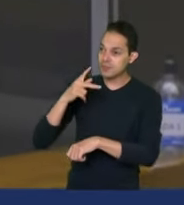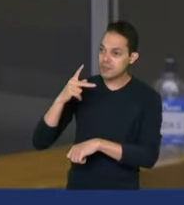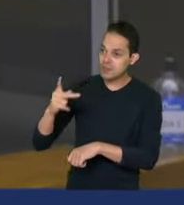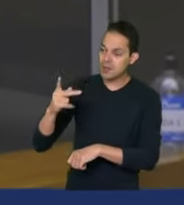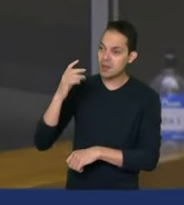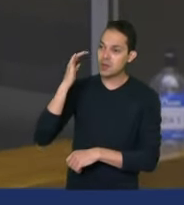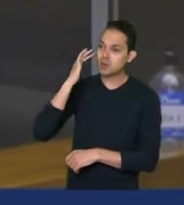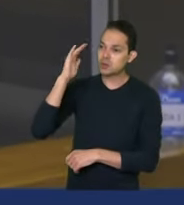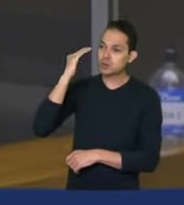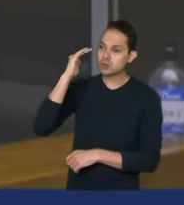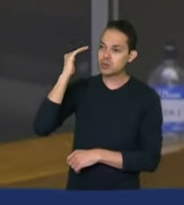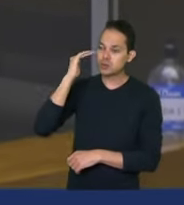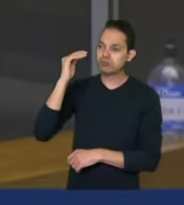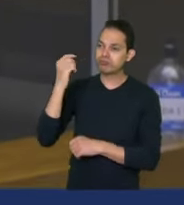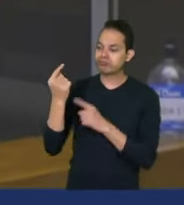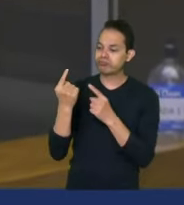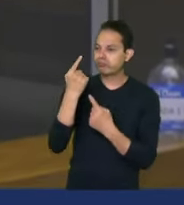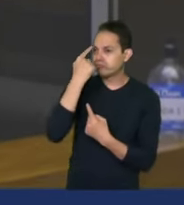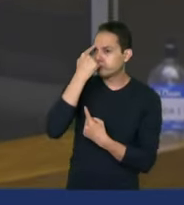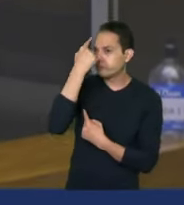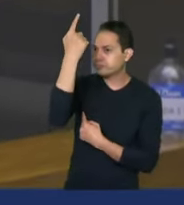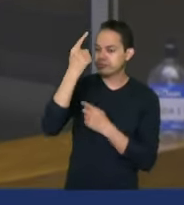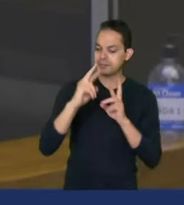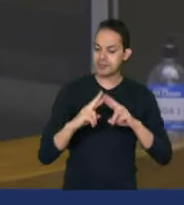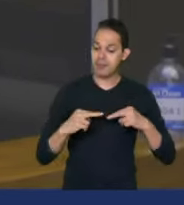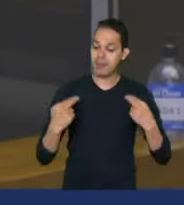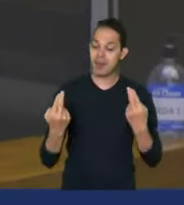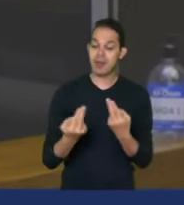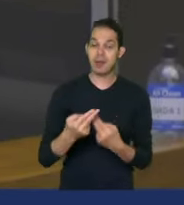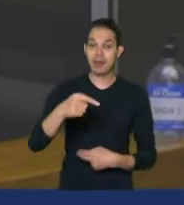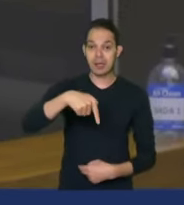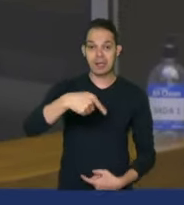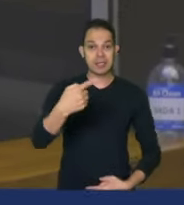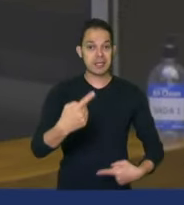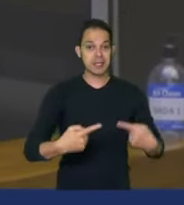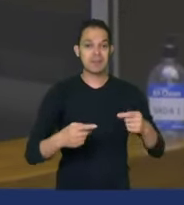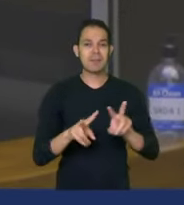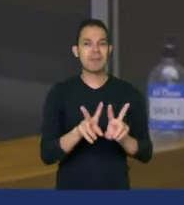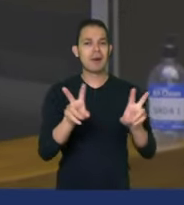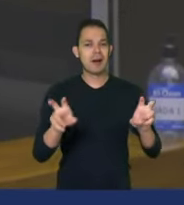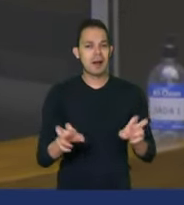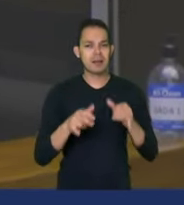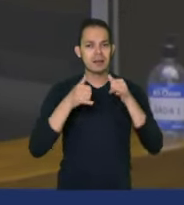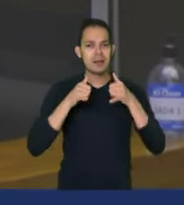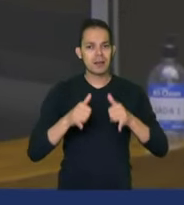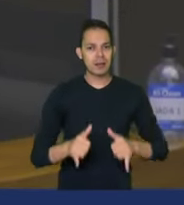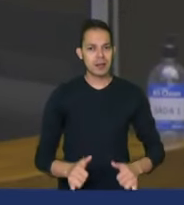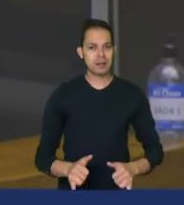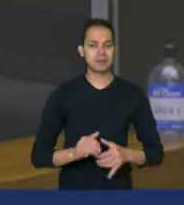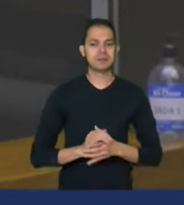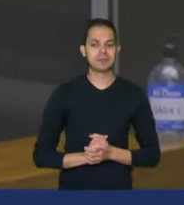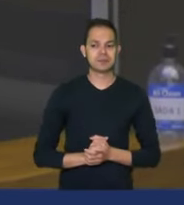esse encontro para debatermos a questão energética do Brasil.